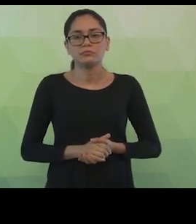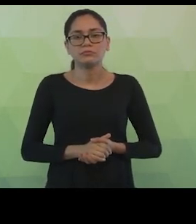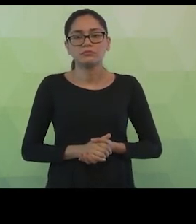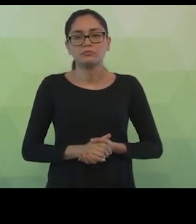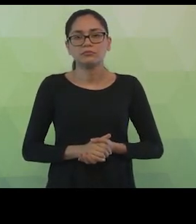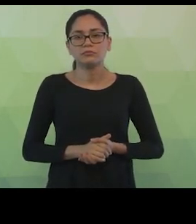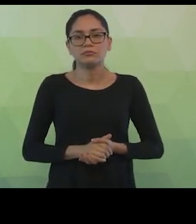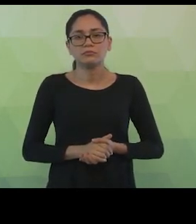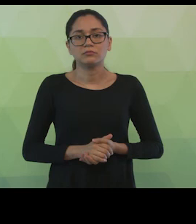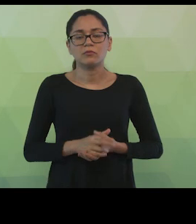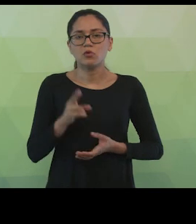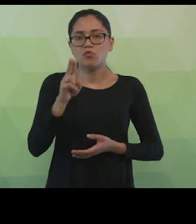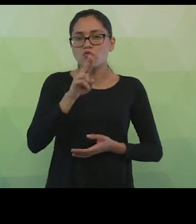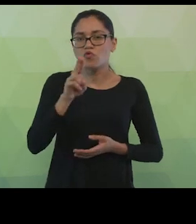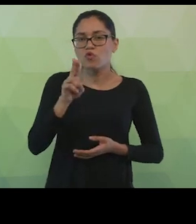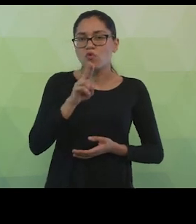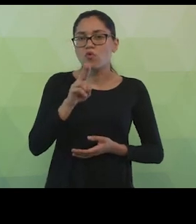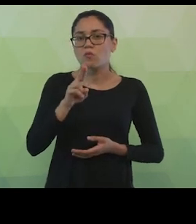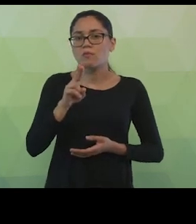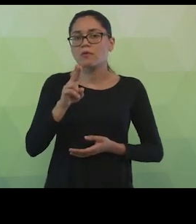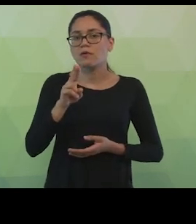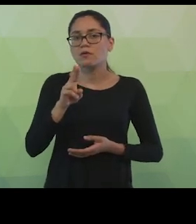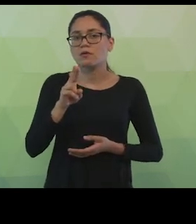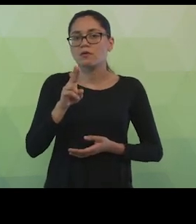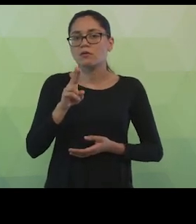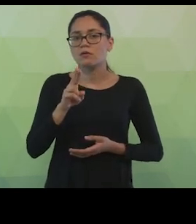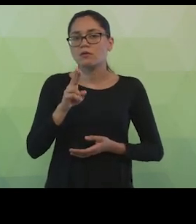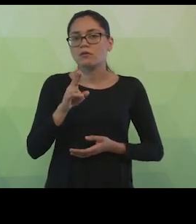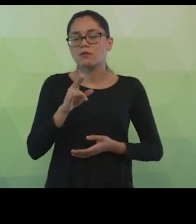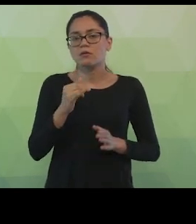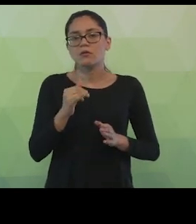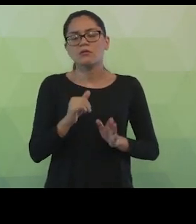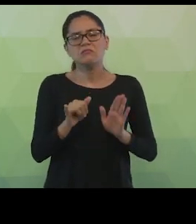de forma que a gente possa identificar, então,